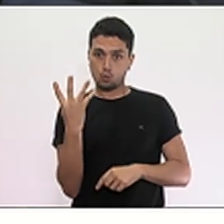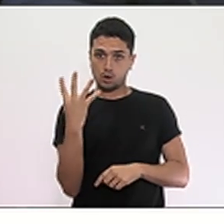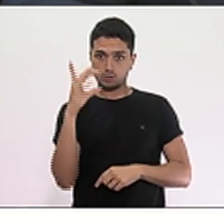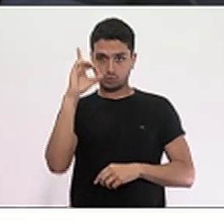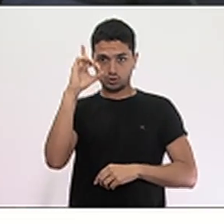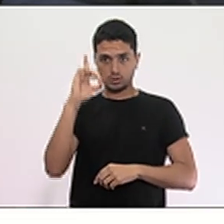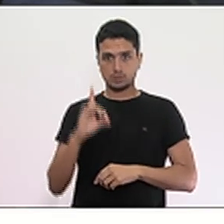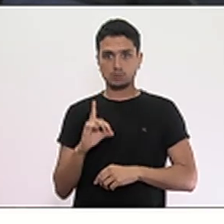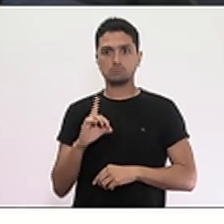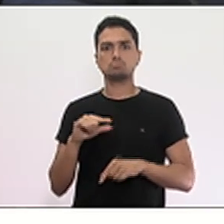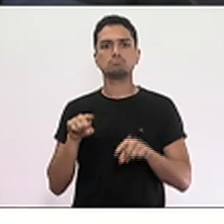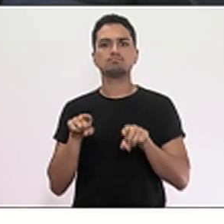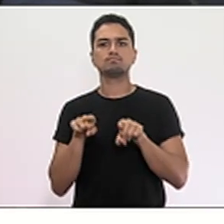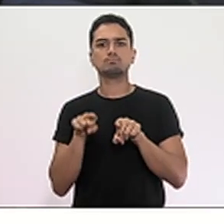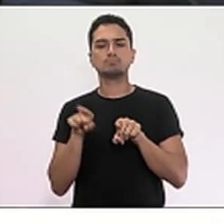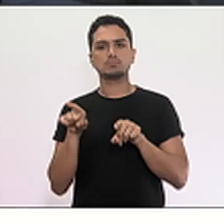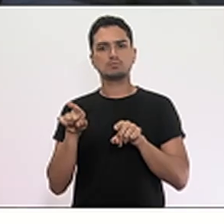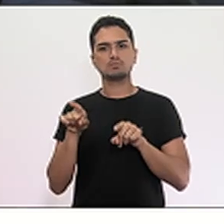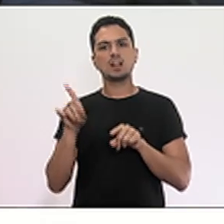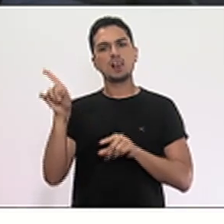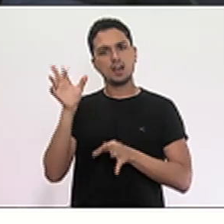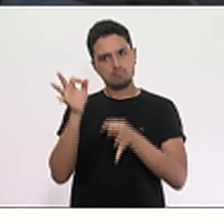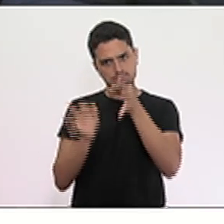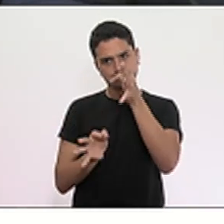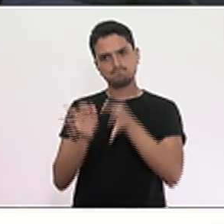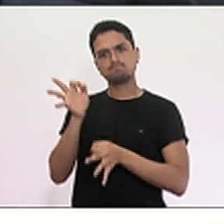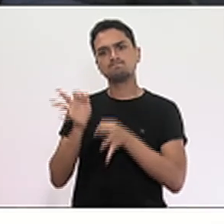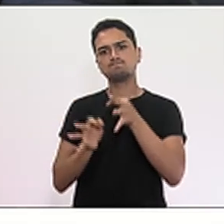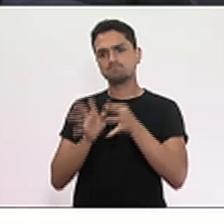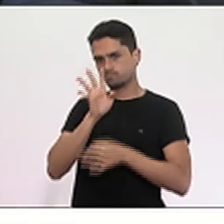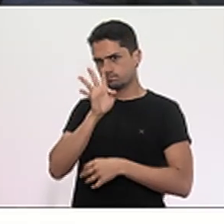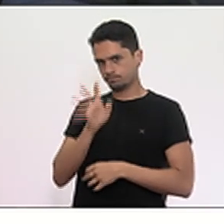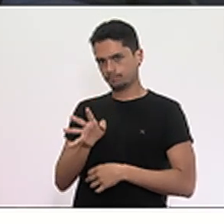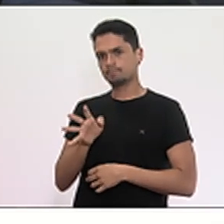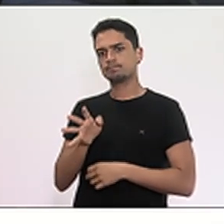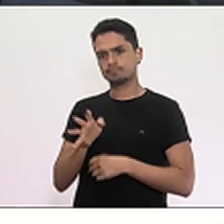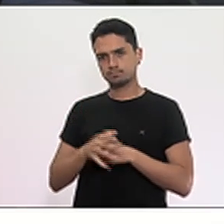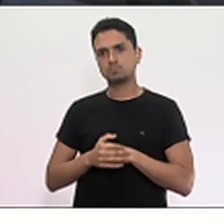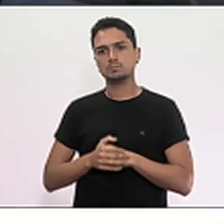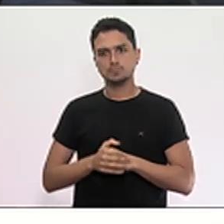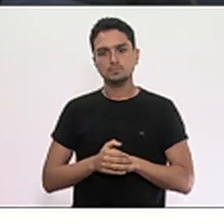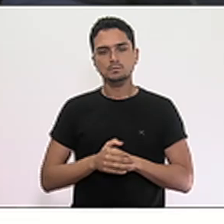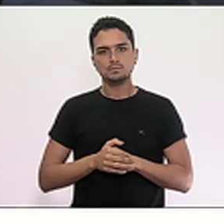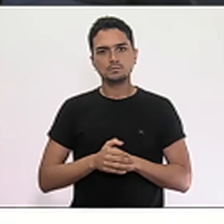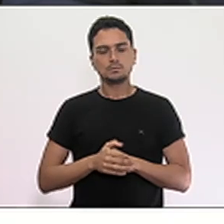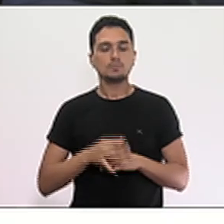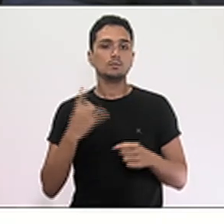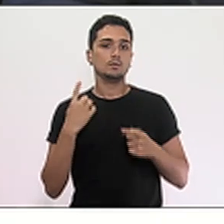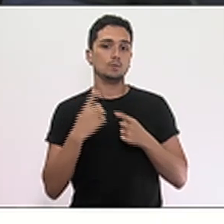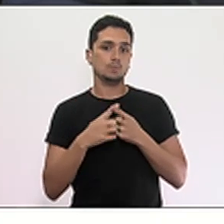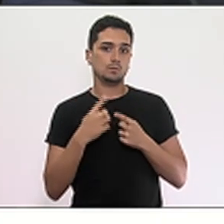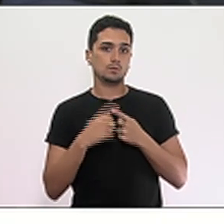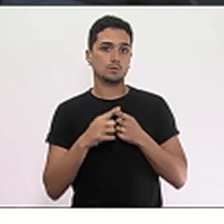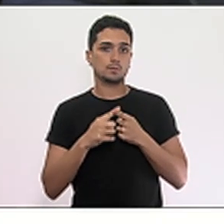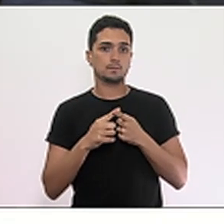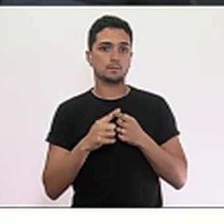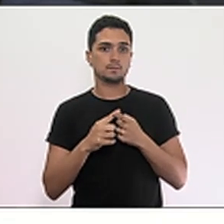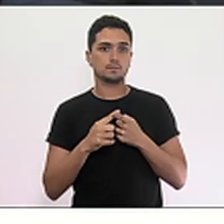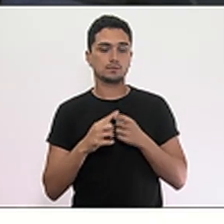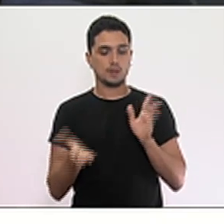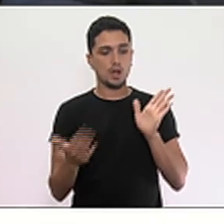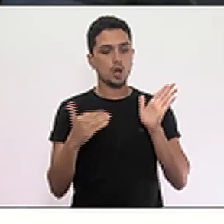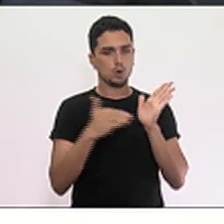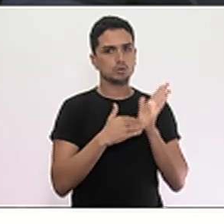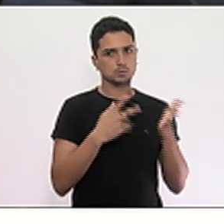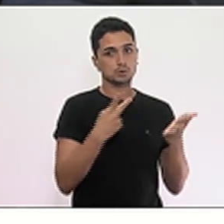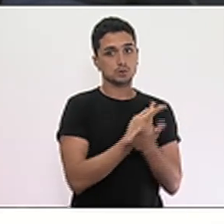sindicância, eu estou respondendo 3 sindicâncias, a última agora, porque eu fui fazer